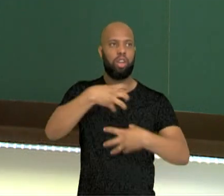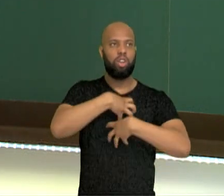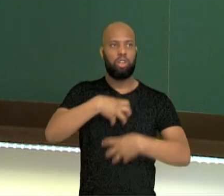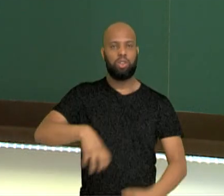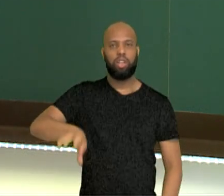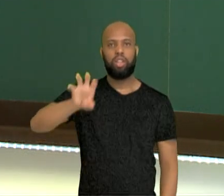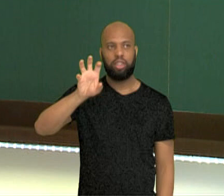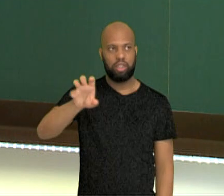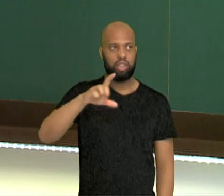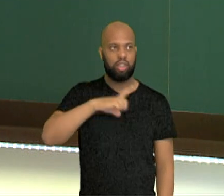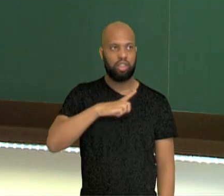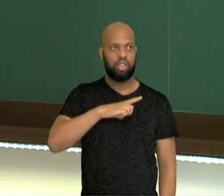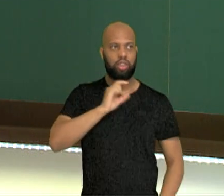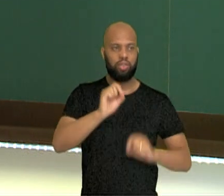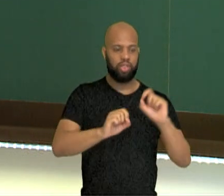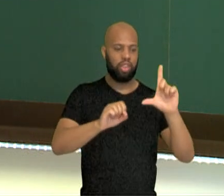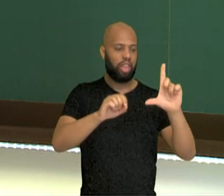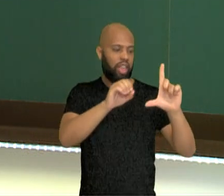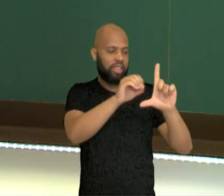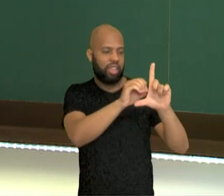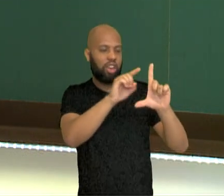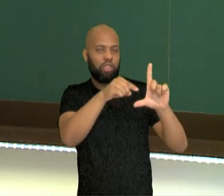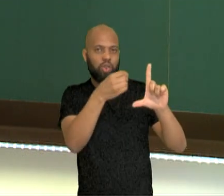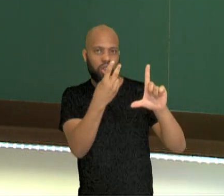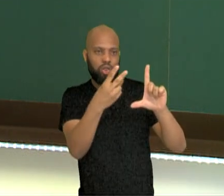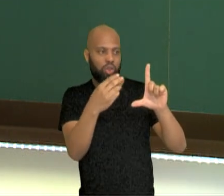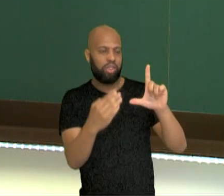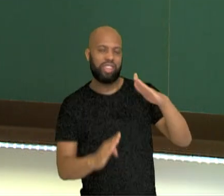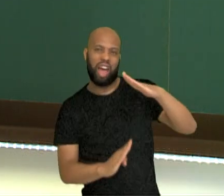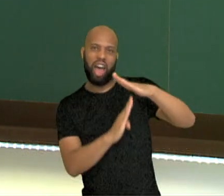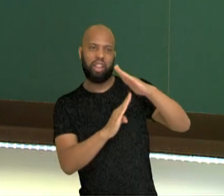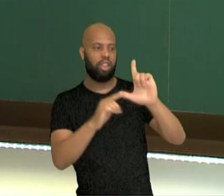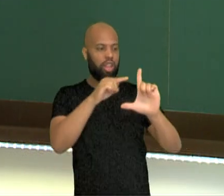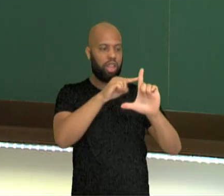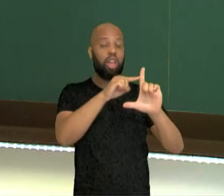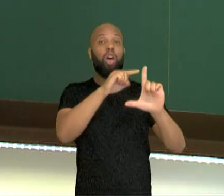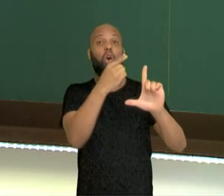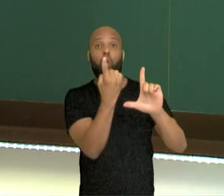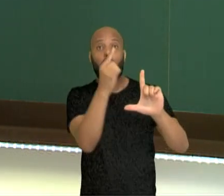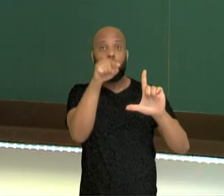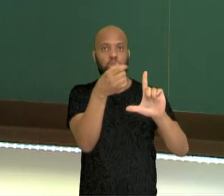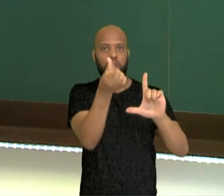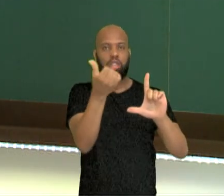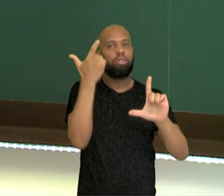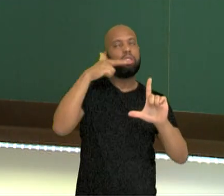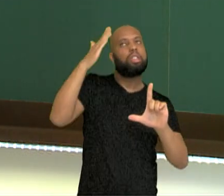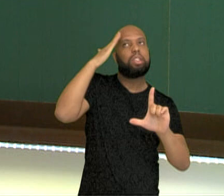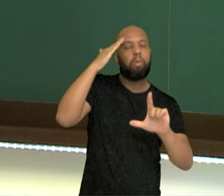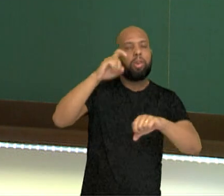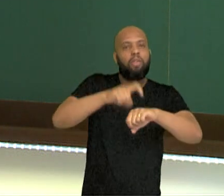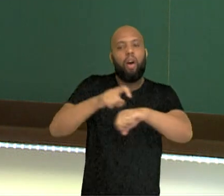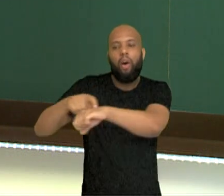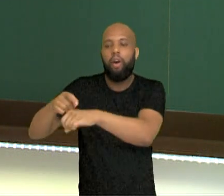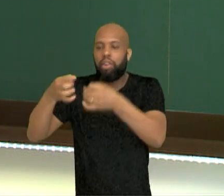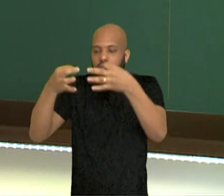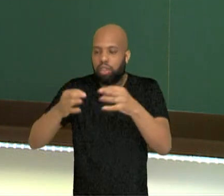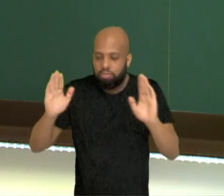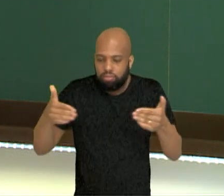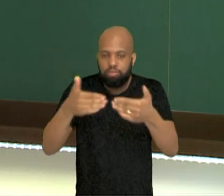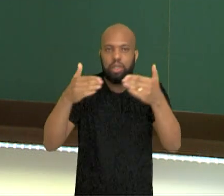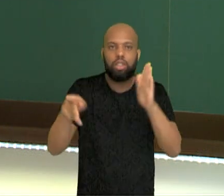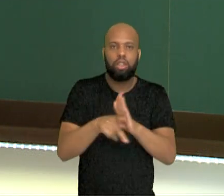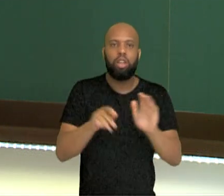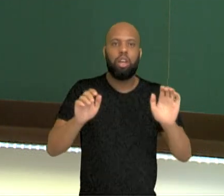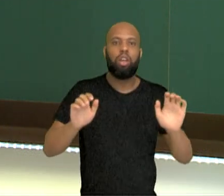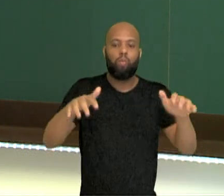forma, né? Vai do 0,2 até 1,6. E aqui eu consigo relacionar com os horários específicos, né, em relação a maré